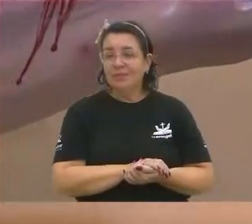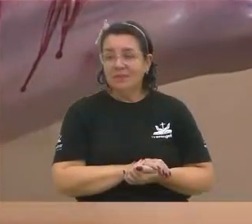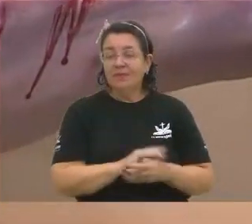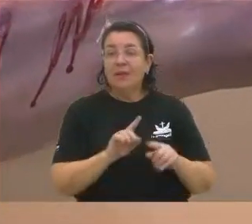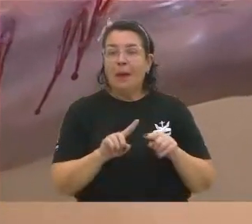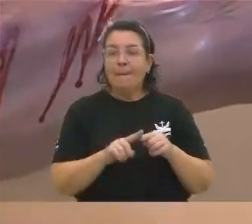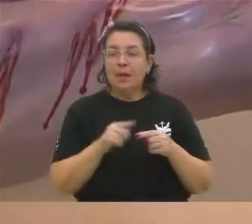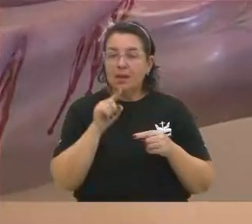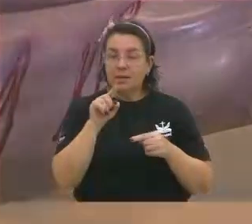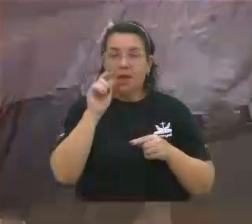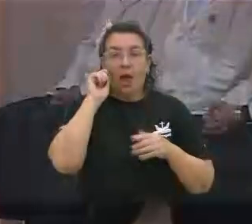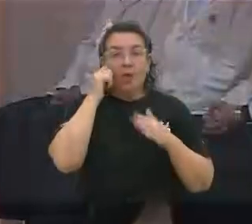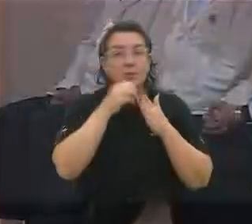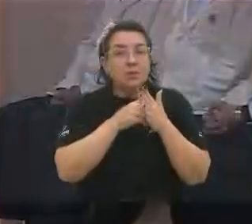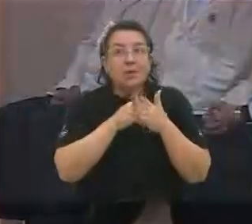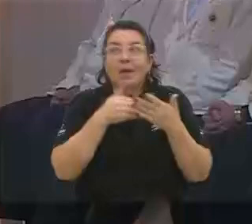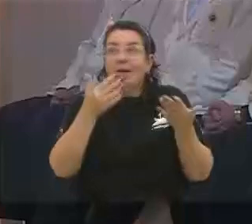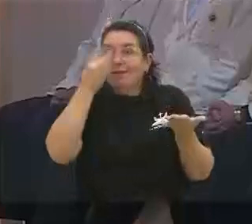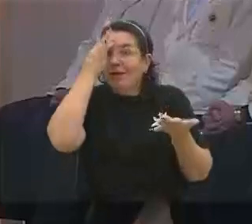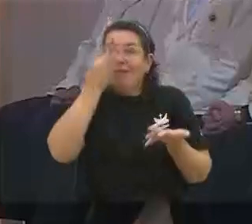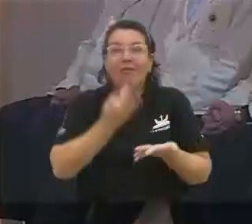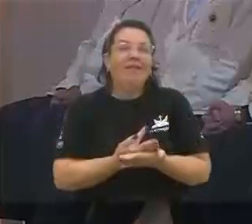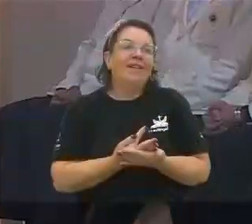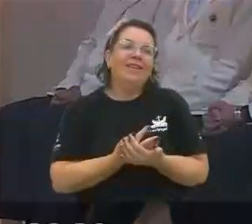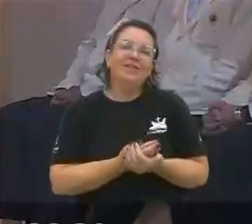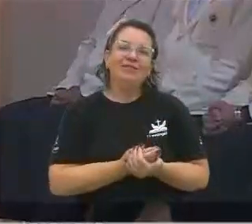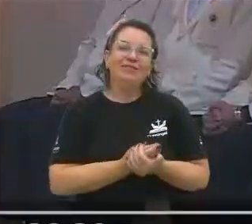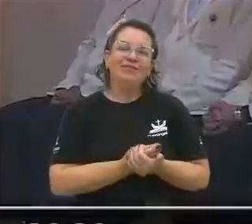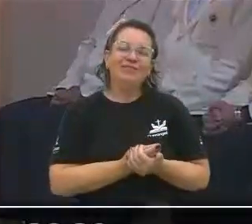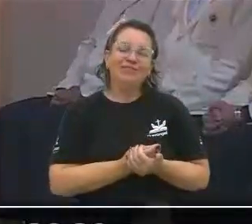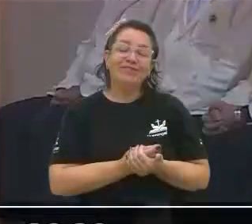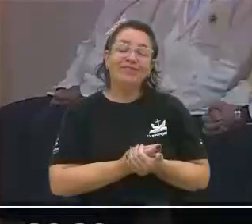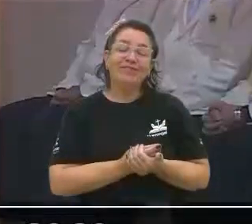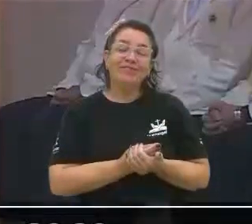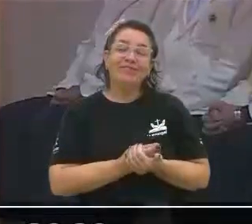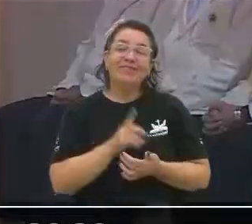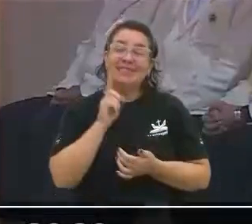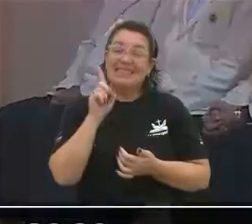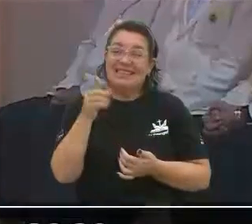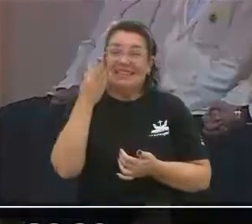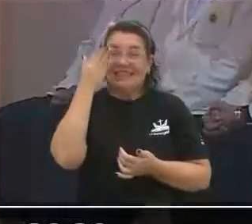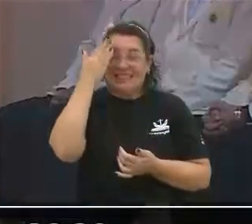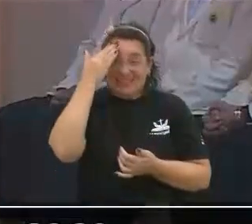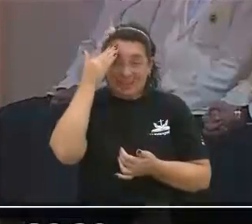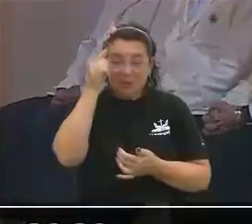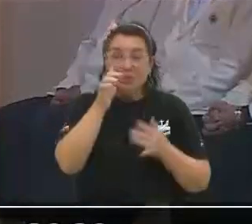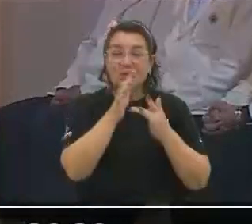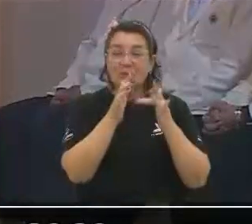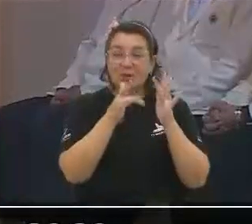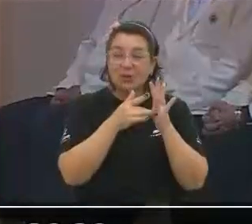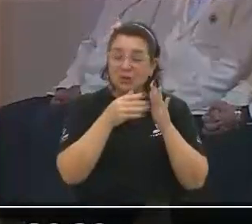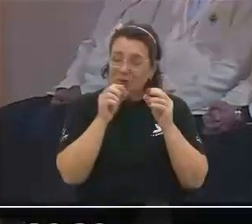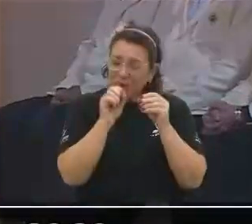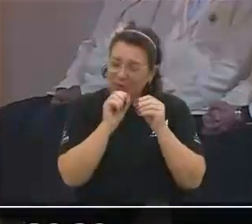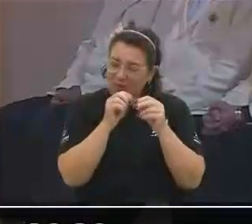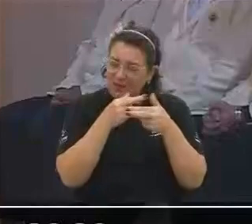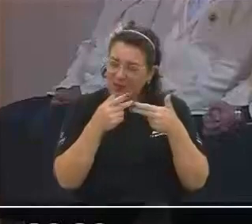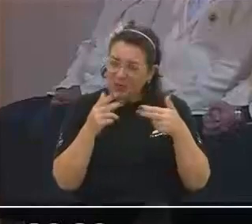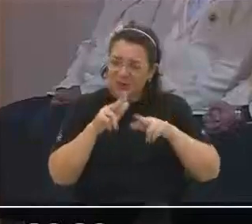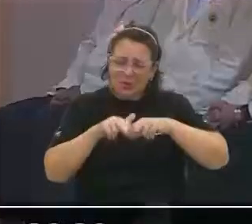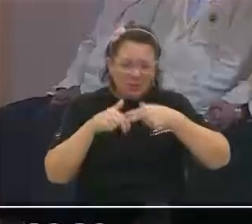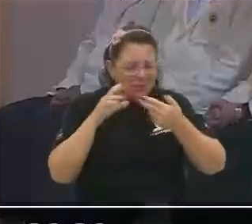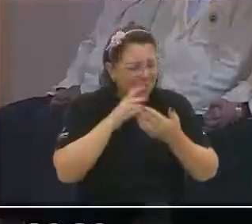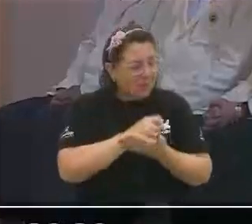Mas isso é um mistério da Fé é essa certeza que levou Jesus Então